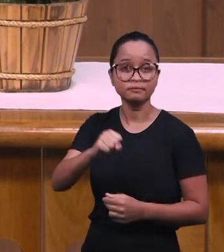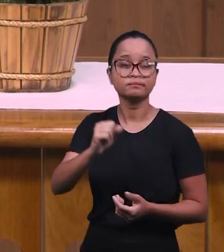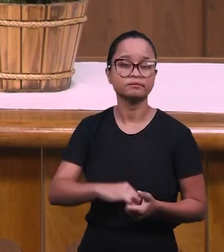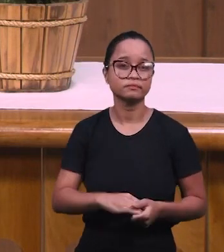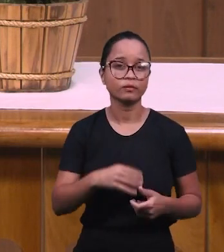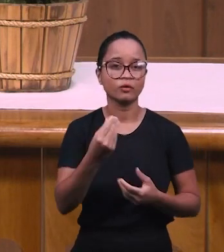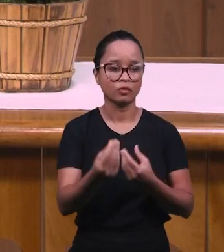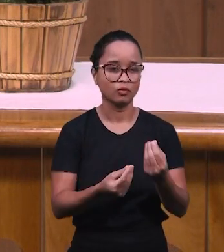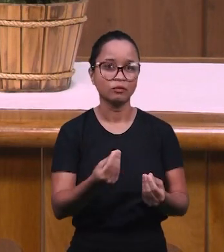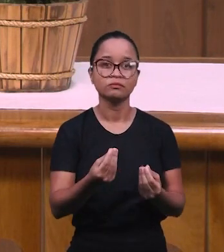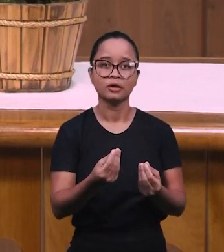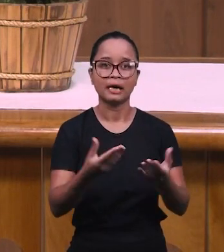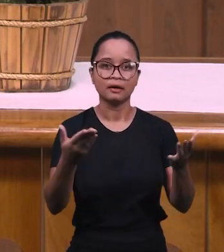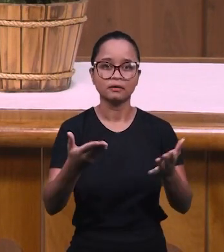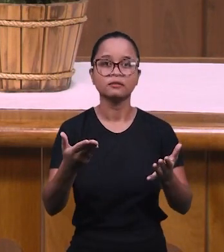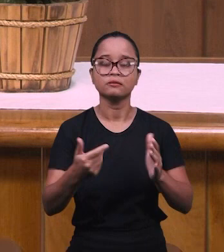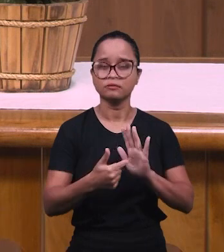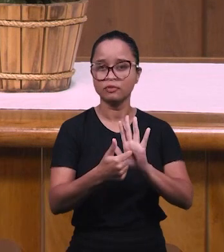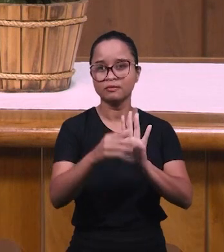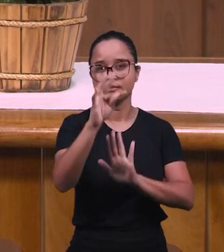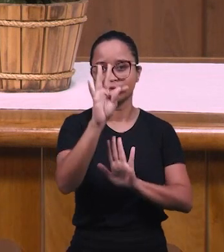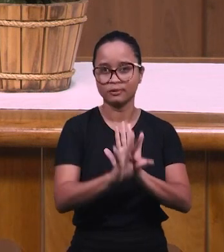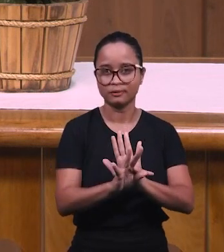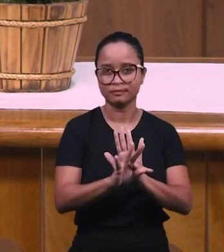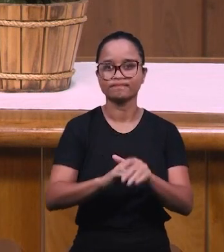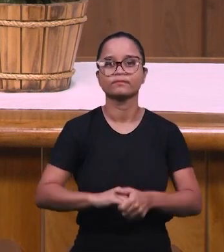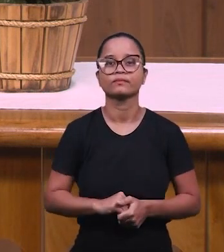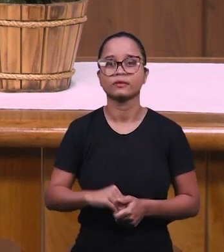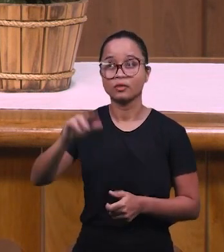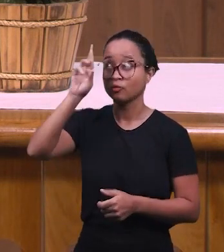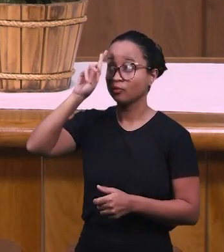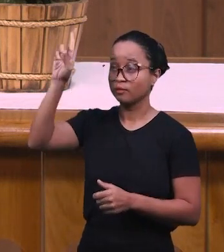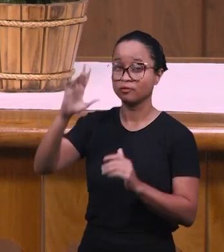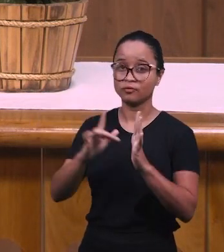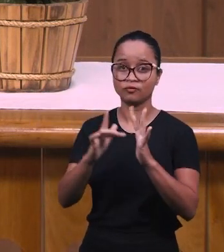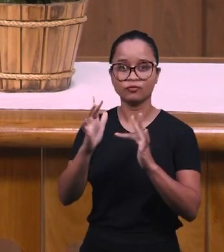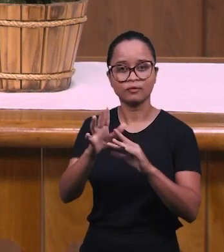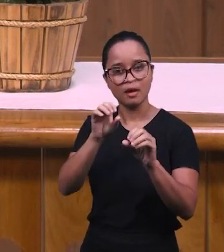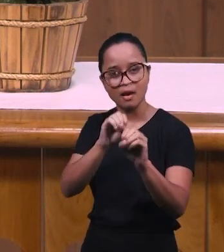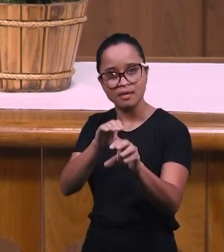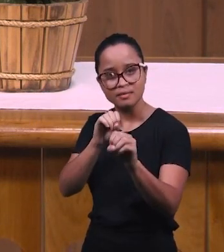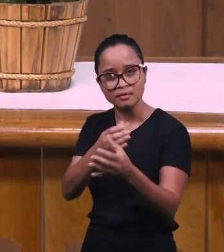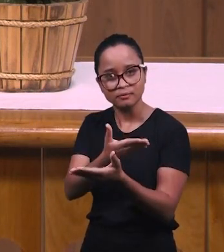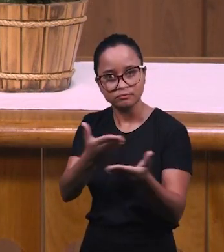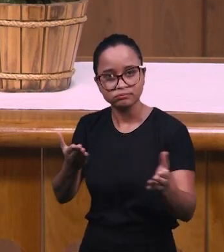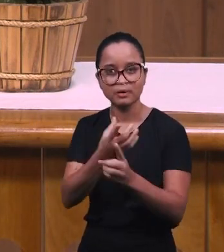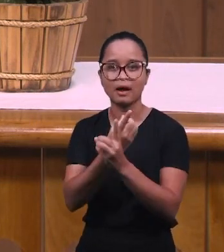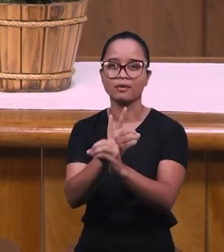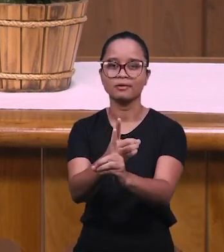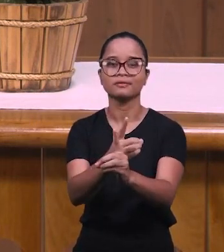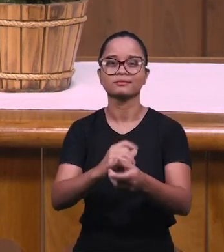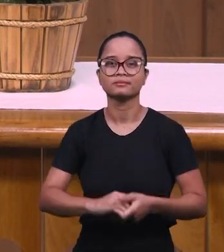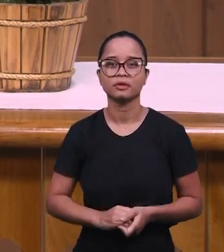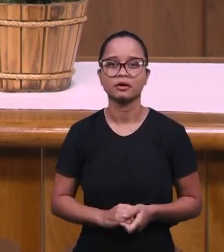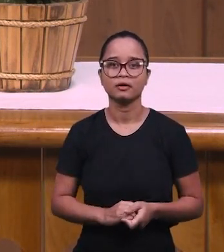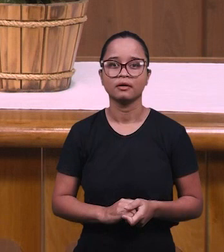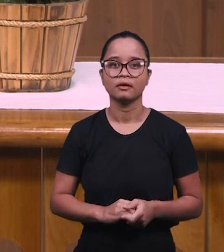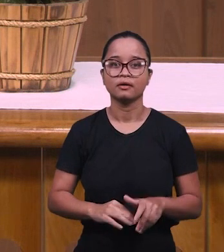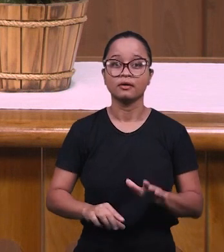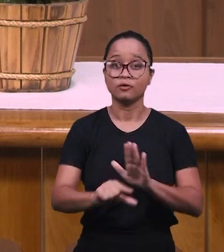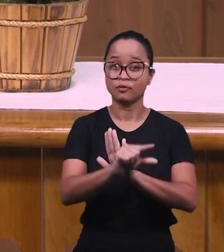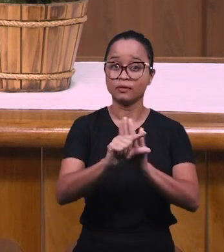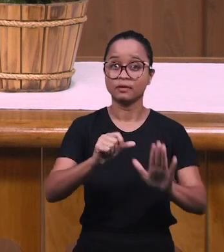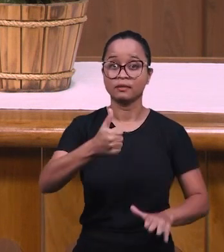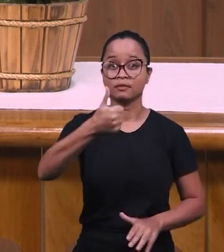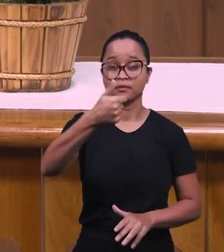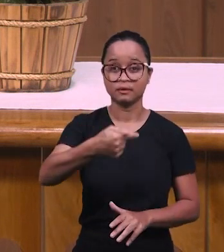resposta, como foi aqui nesta passagem. E o Senhor Jesus ensina isso aos discípulos. E o versículo 17